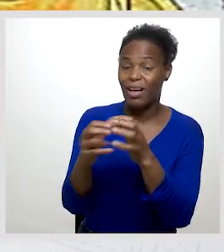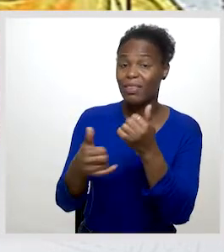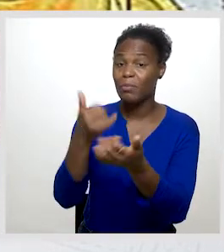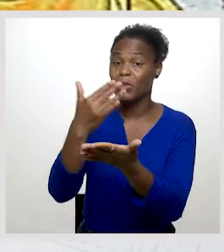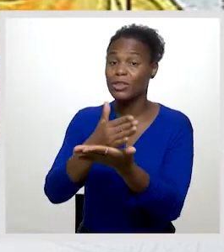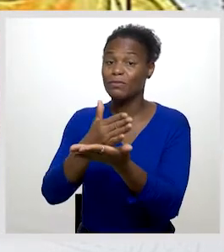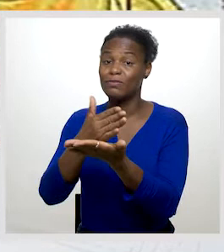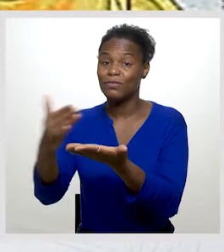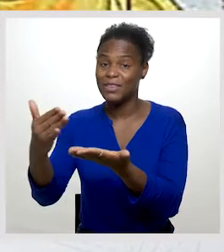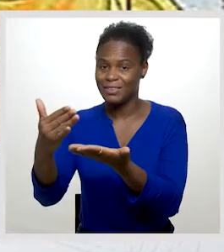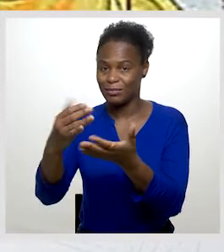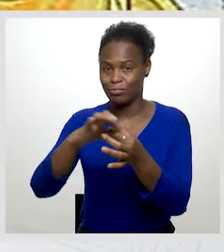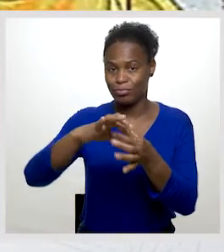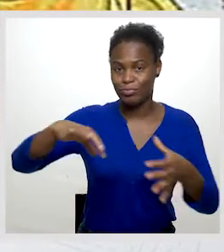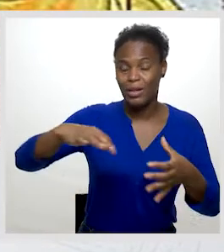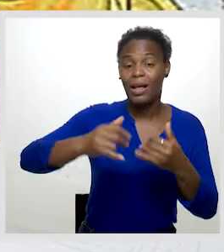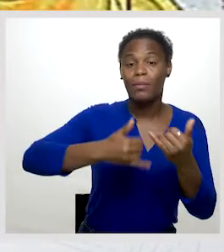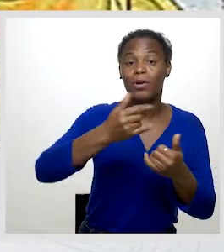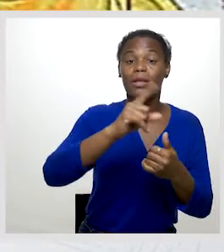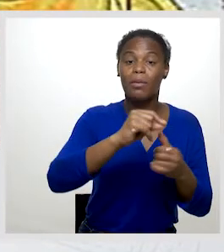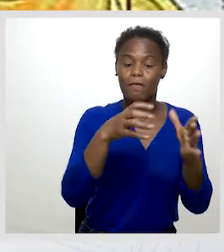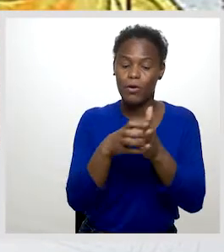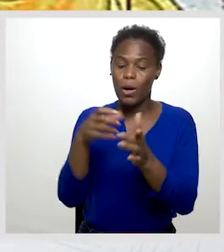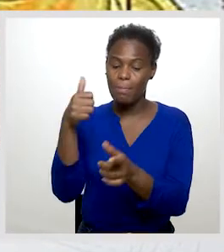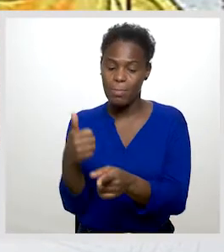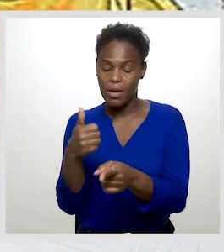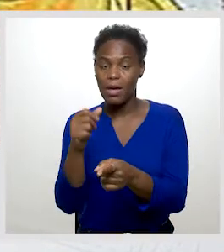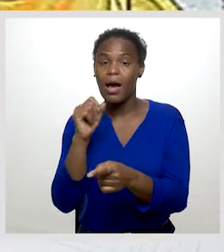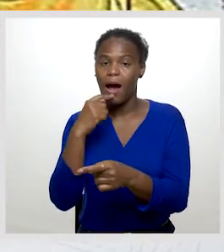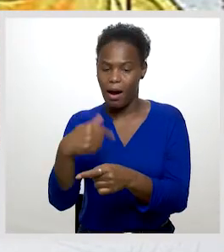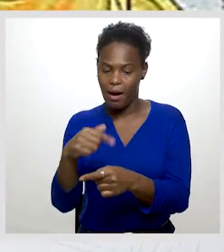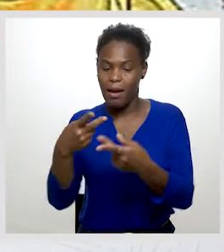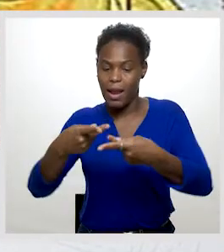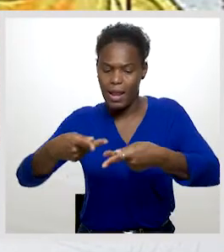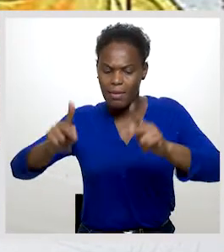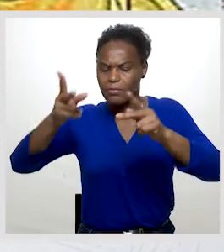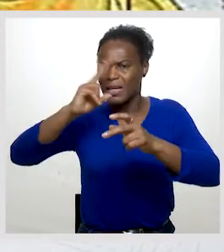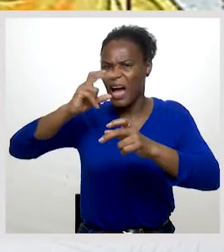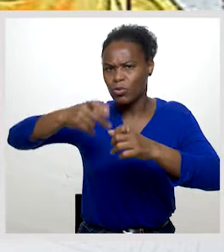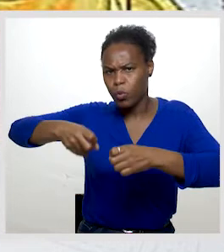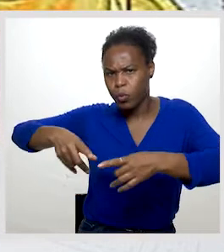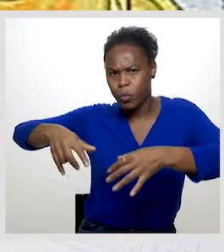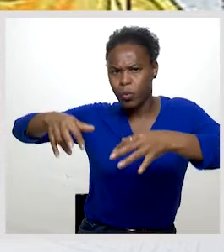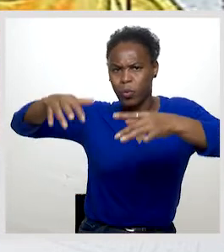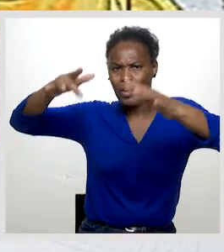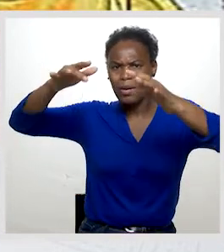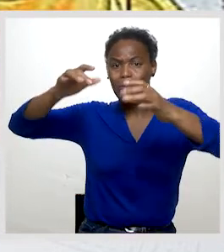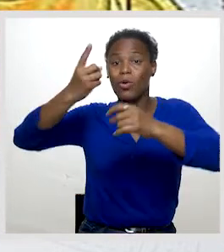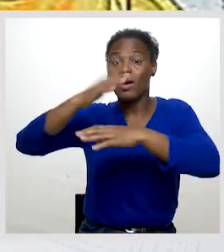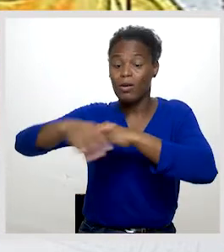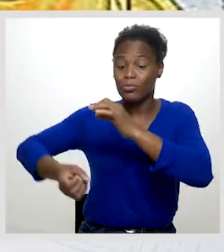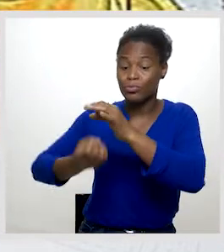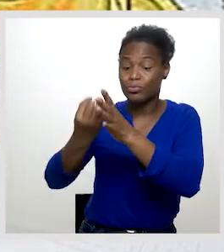Terra já se formou e tudo, e onde também na figura B podemos constatar a libertação de gases pelas